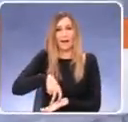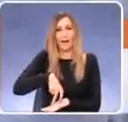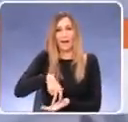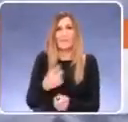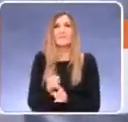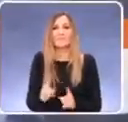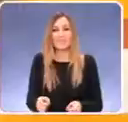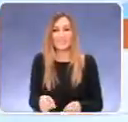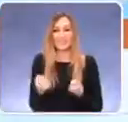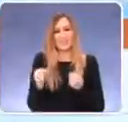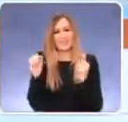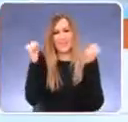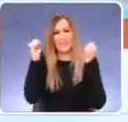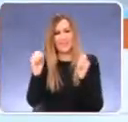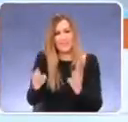Ela está tão nervosa.